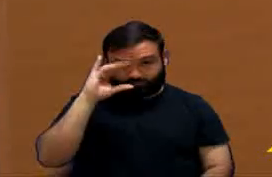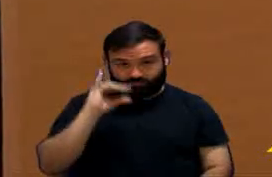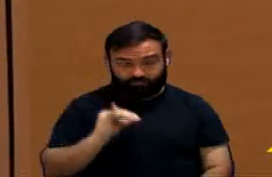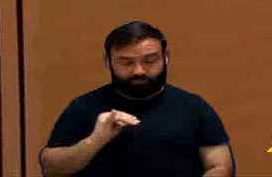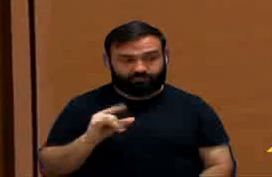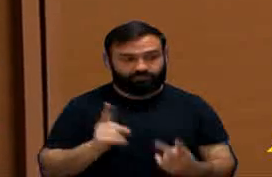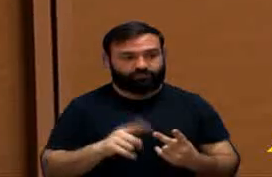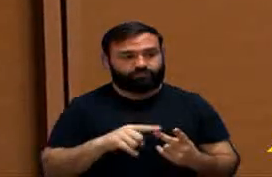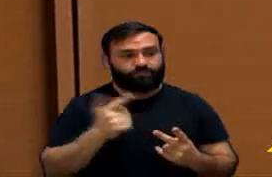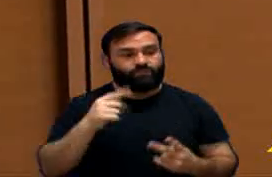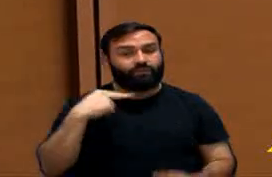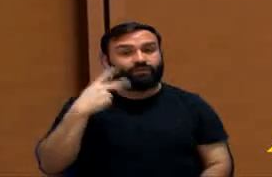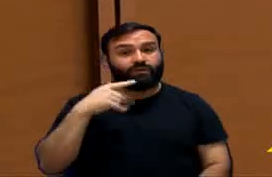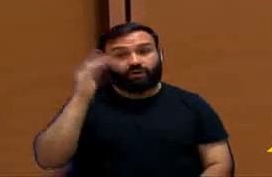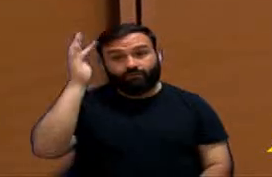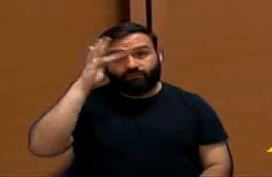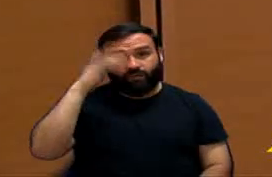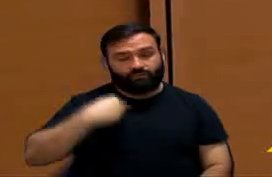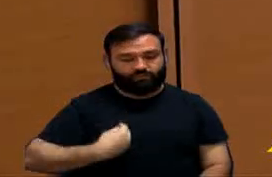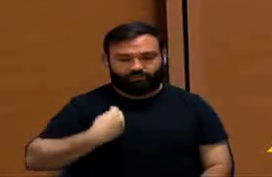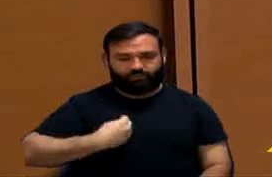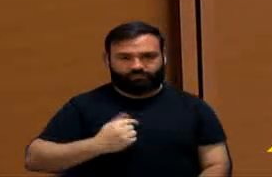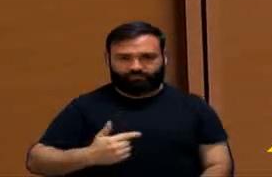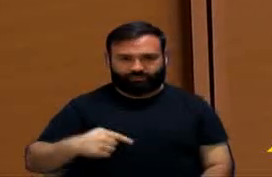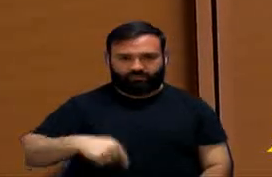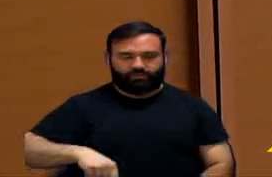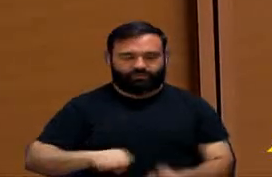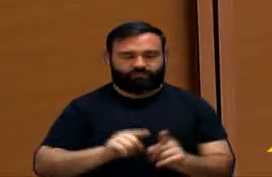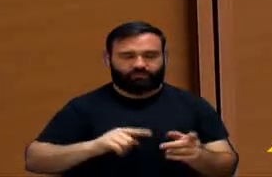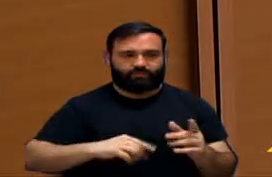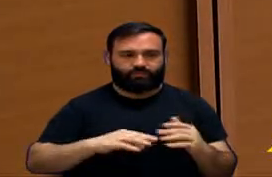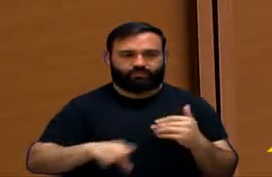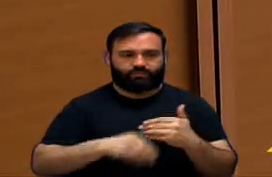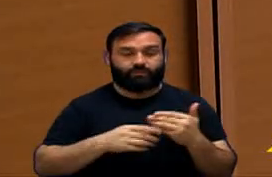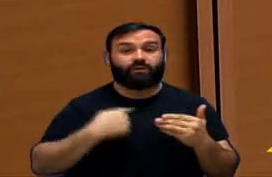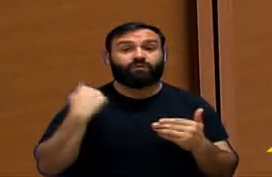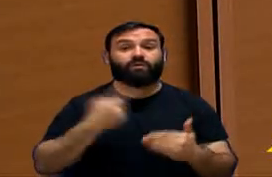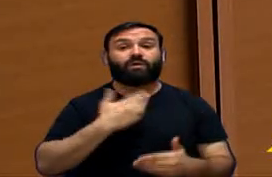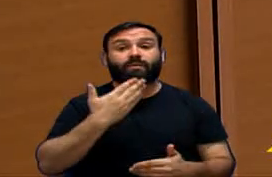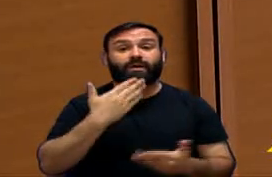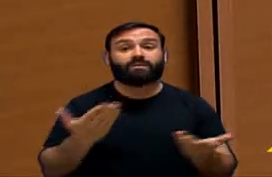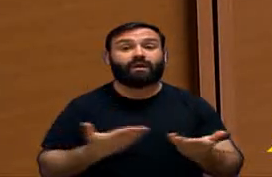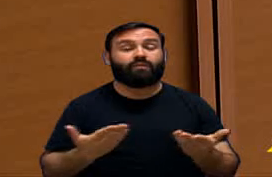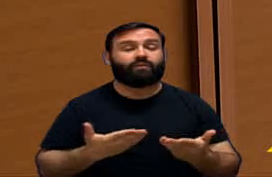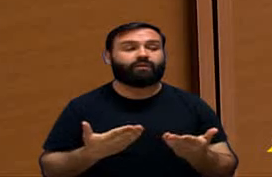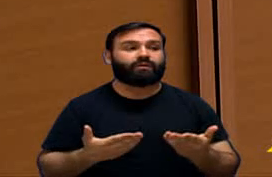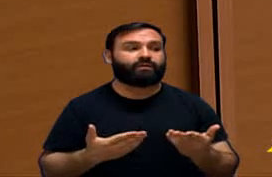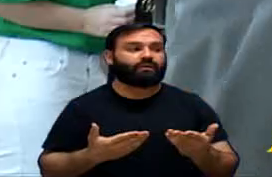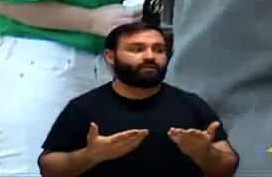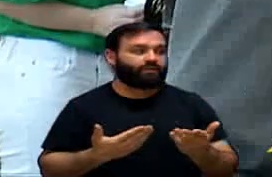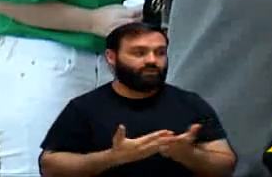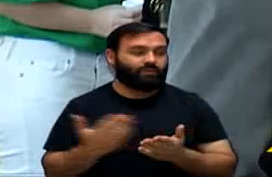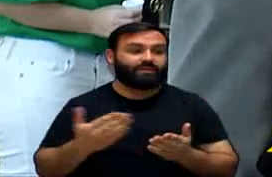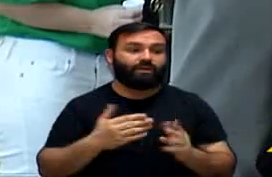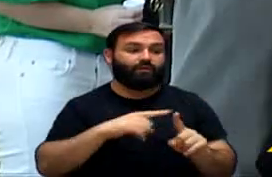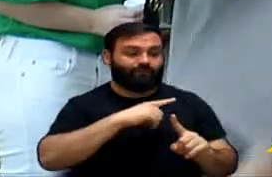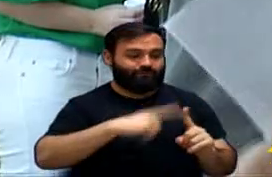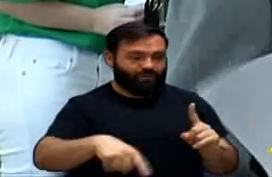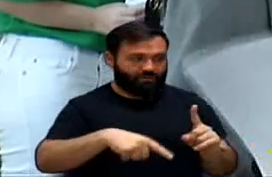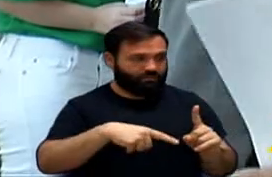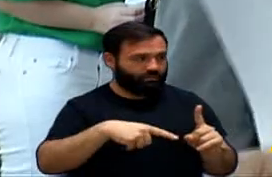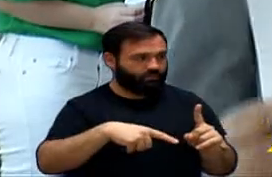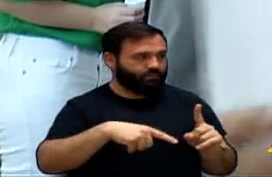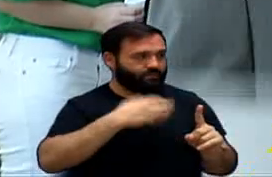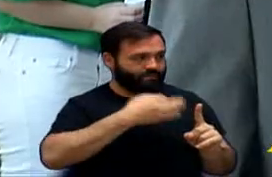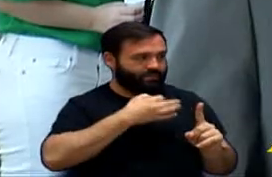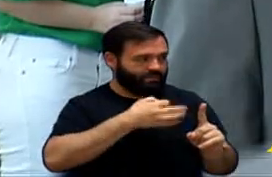Iara e do vereador Fausto que não está presente aqui mas que subscreve o projeto então nós pedimos agora na verdade inicialmente é pela derrubada